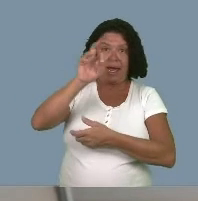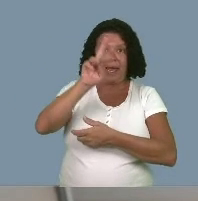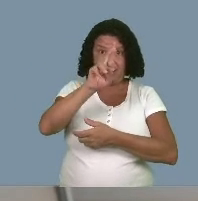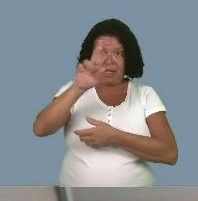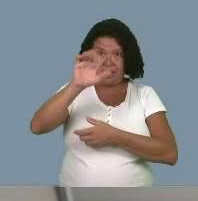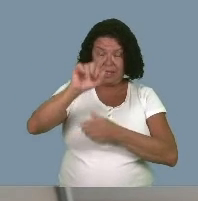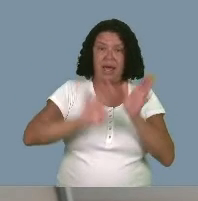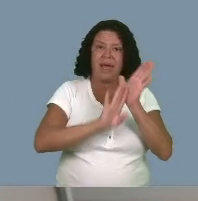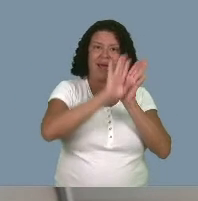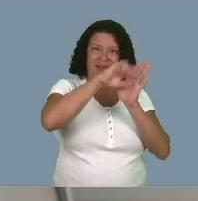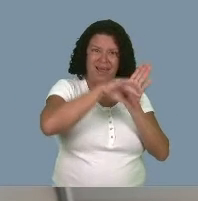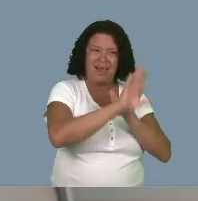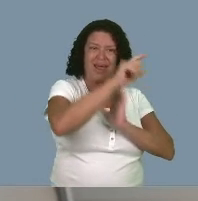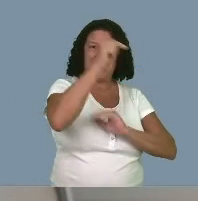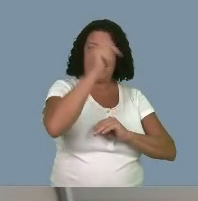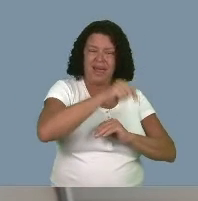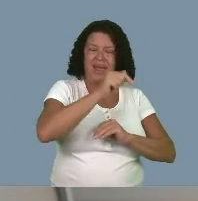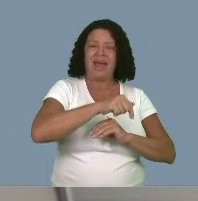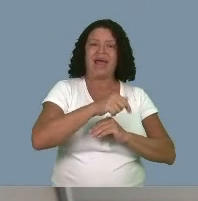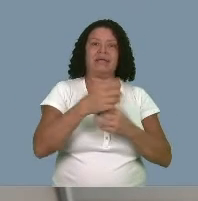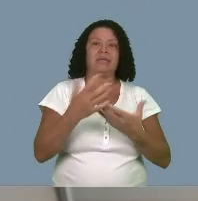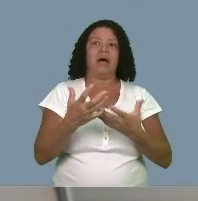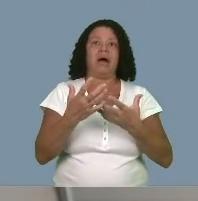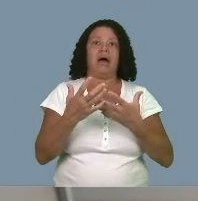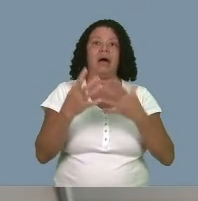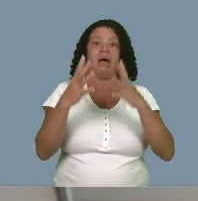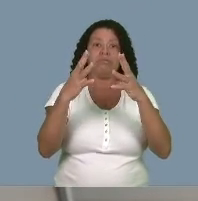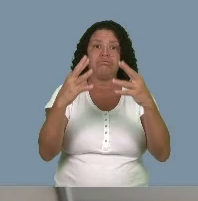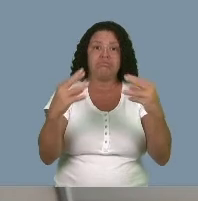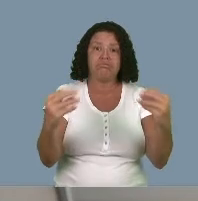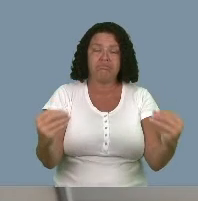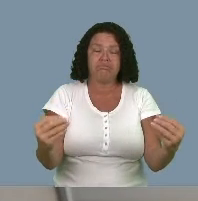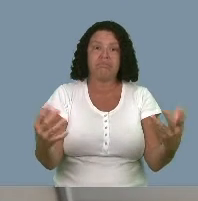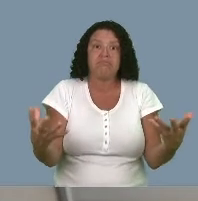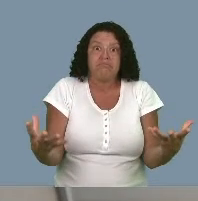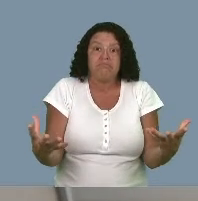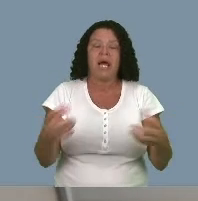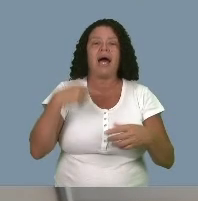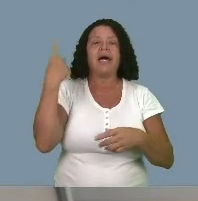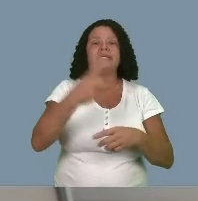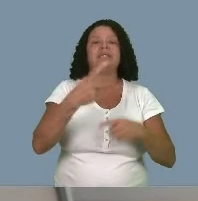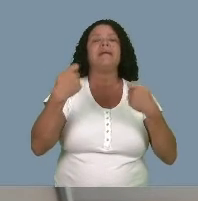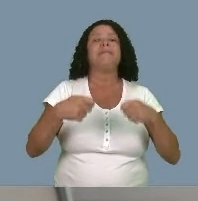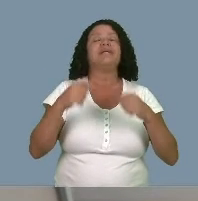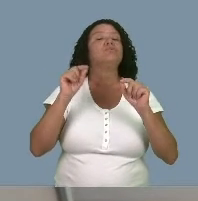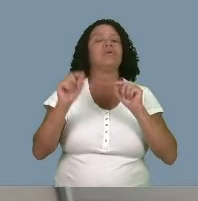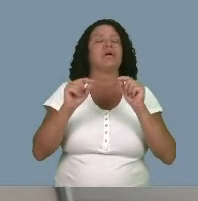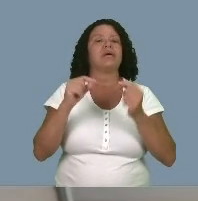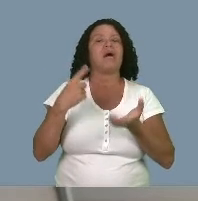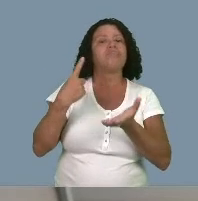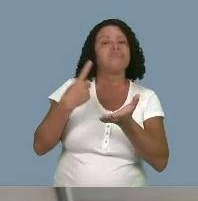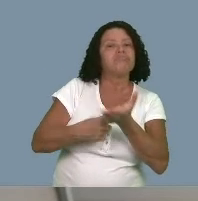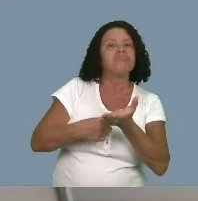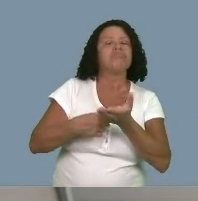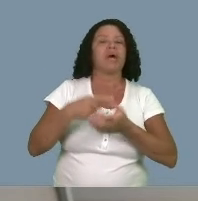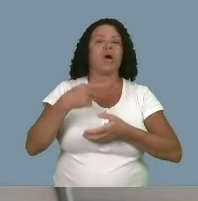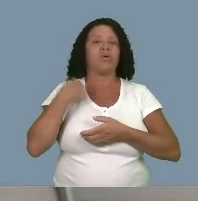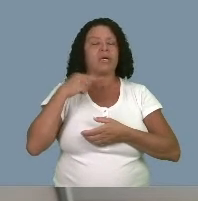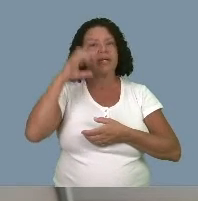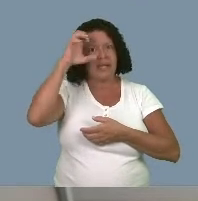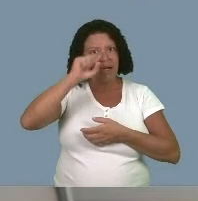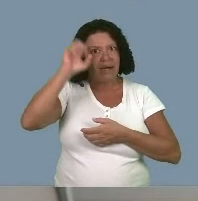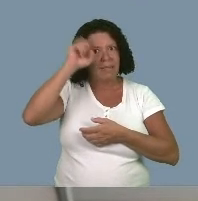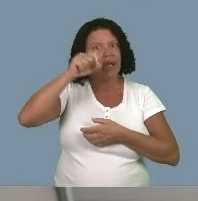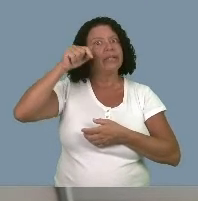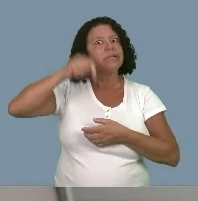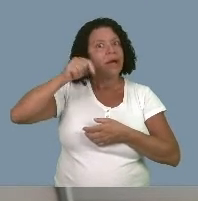provas e expiações ele está deixando de existir. Portanto, a gente precisa cumprir as nossas lições